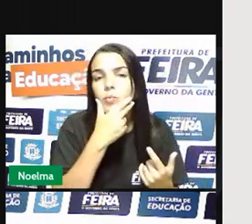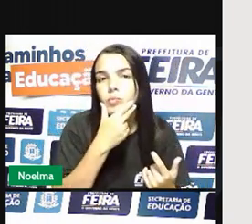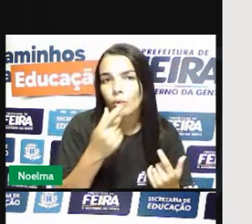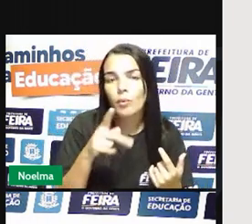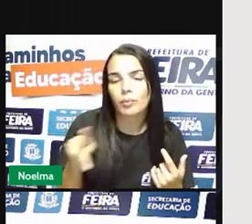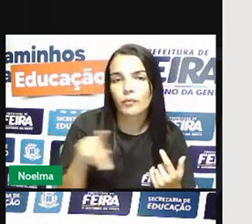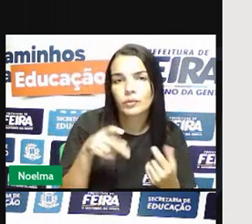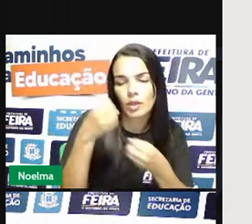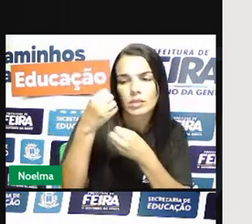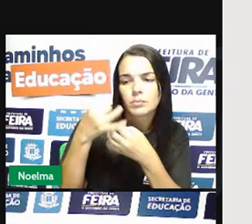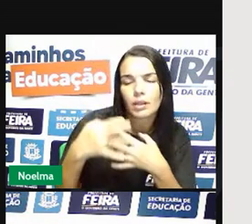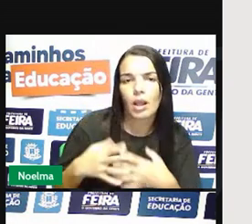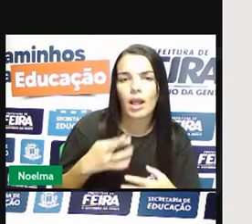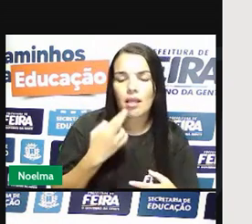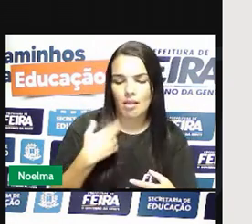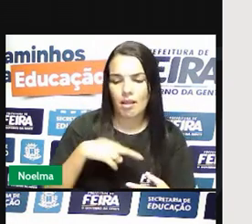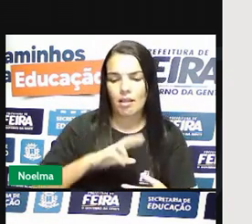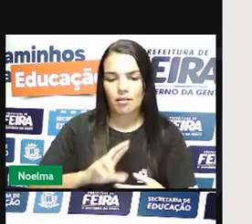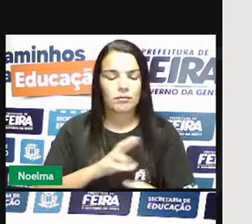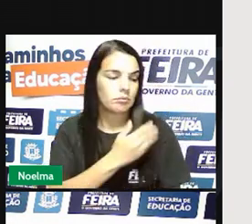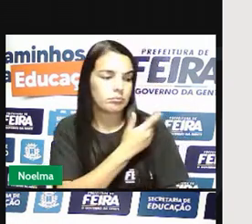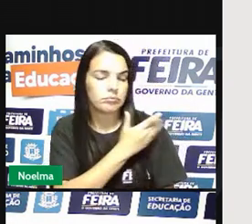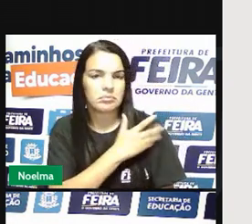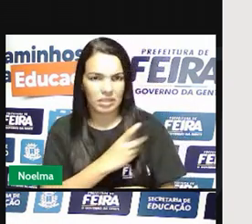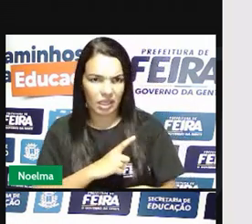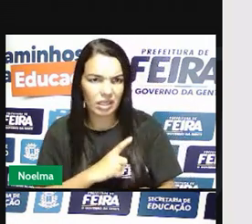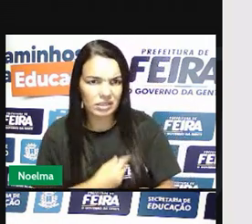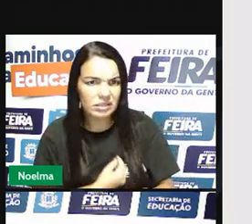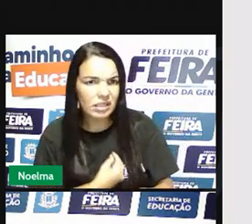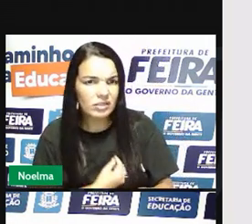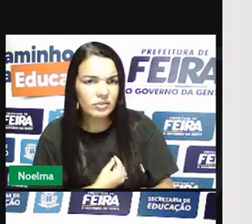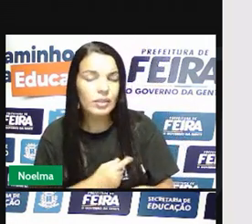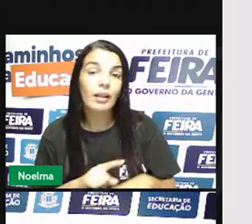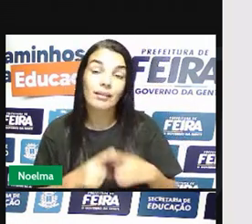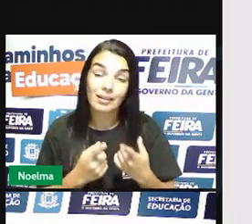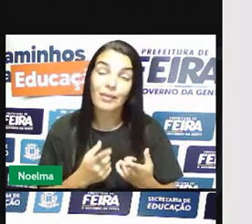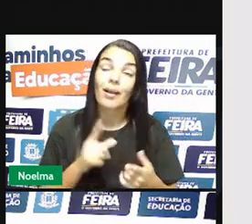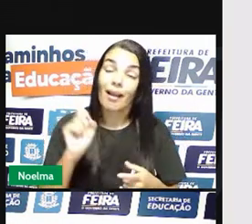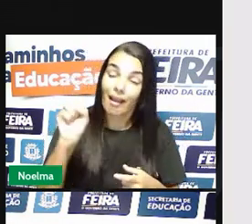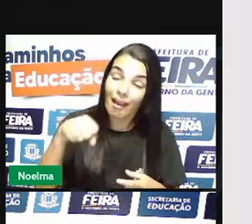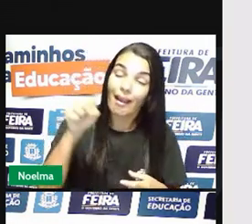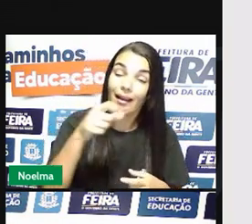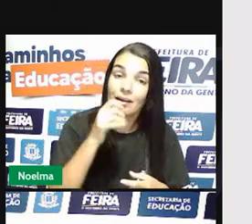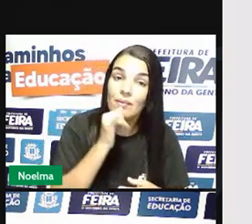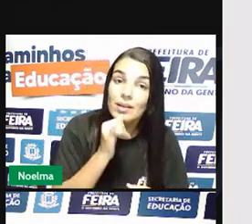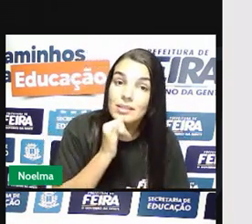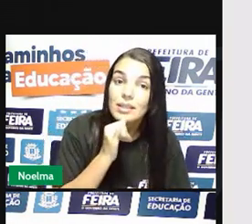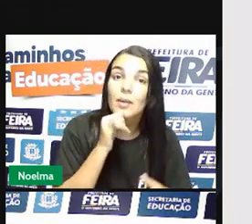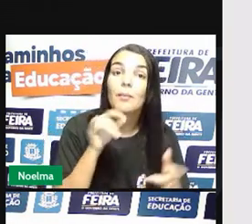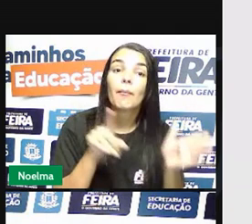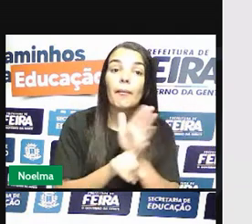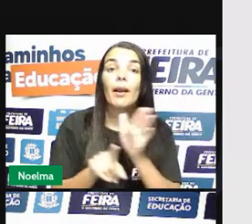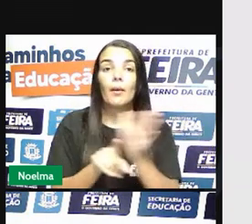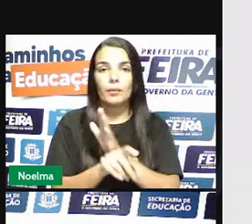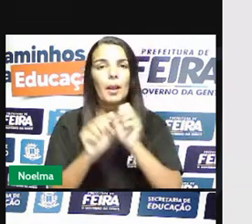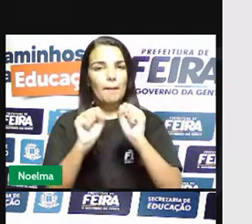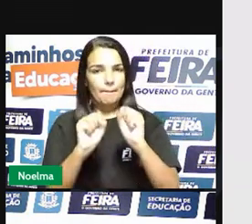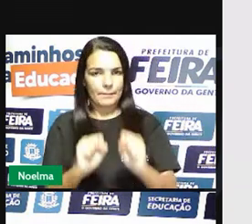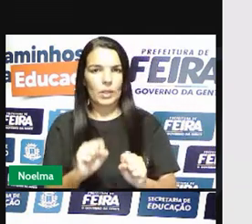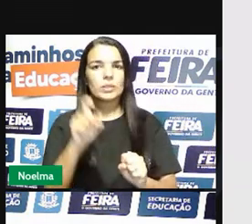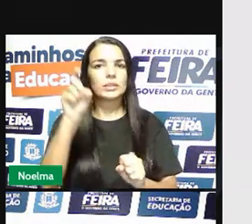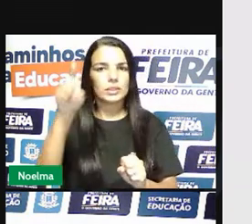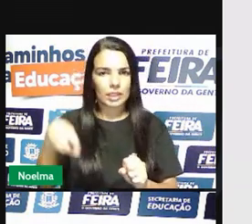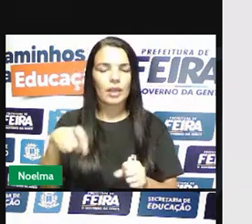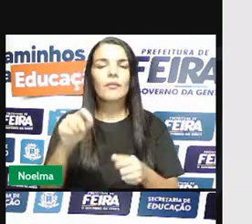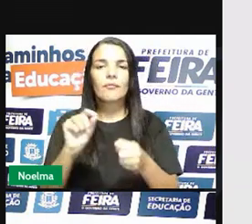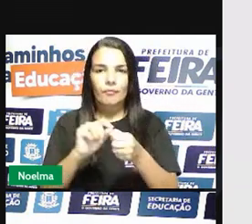Existe intolerância religiosa no Brasil? É um exemplo de pergunta que pode ser feita aí para você